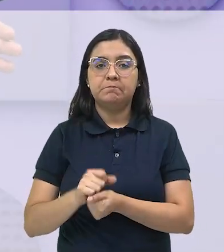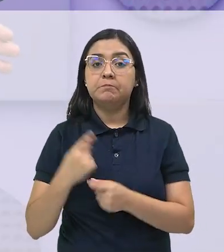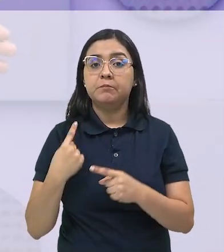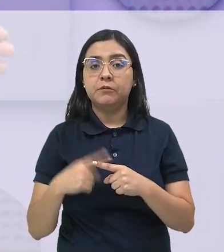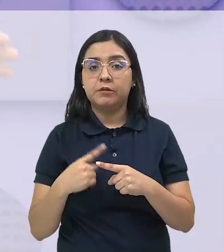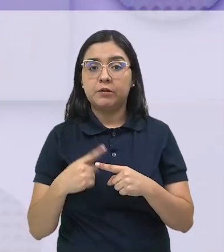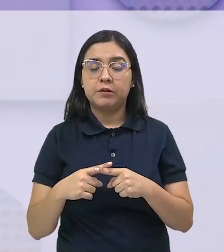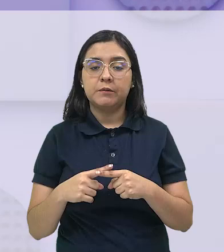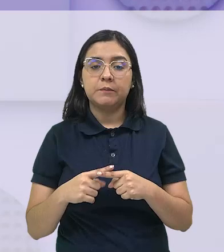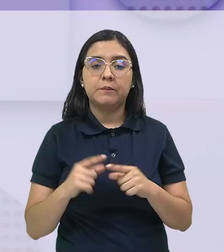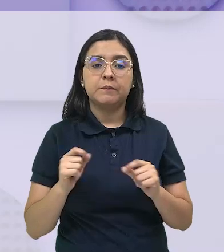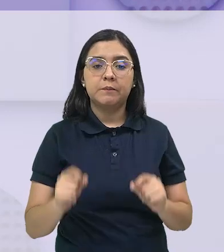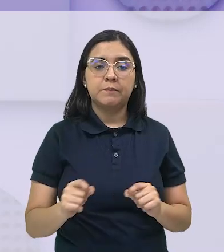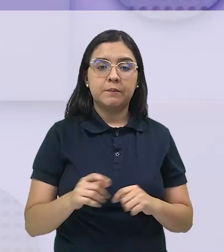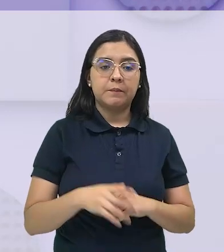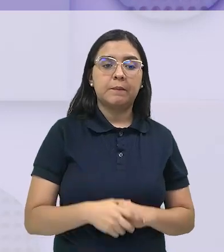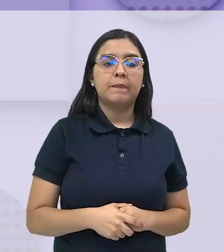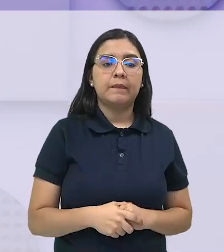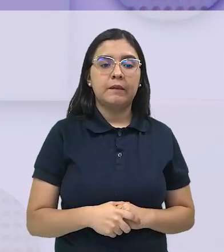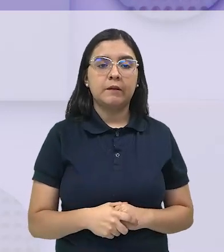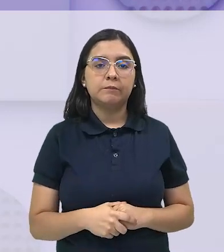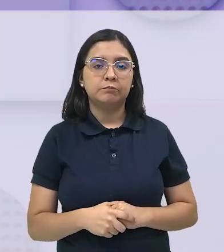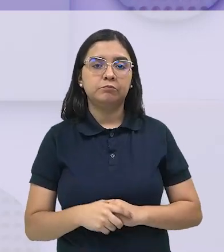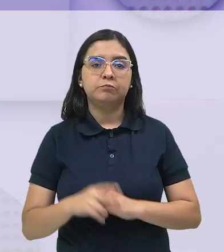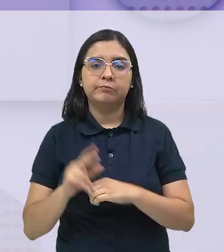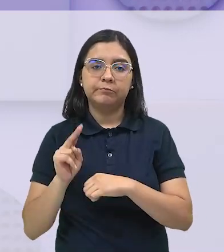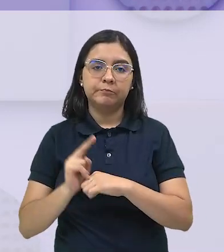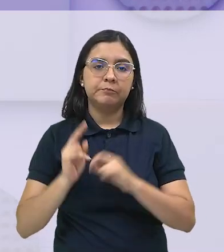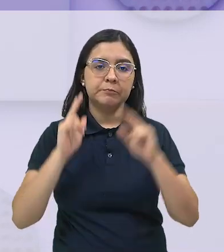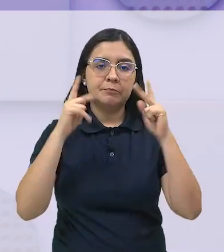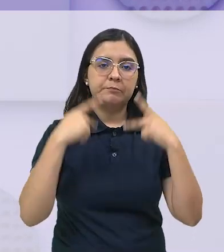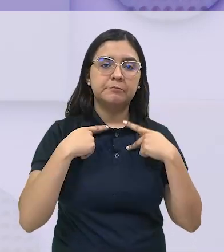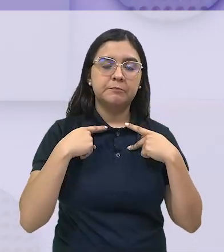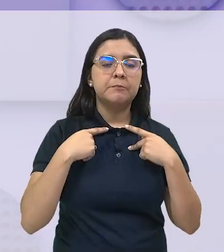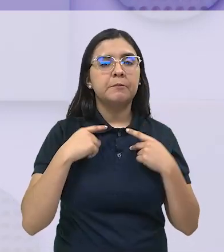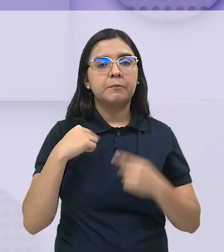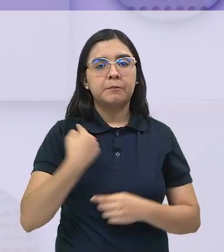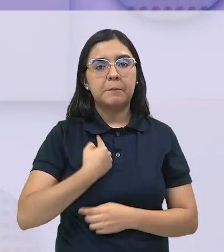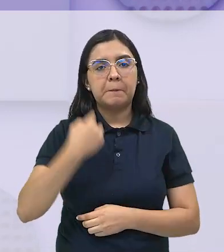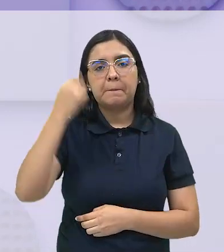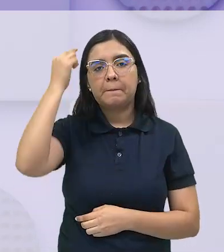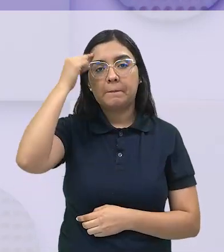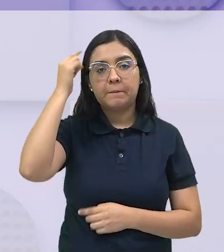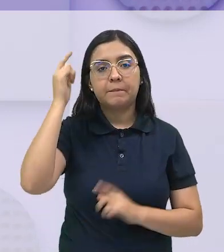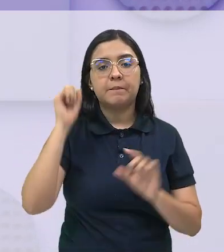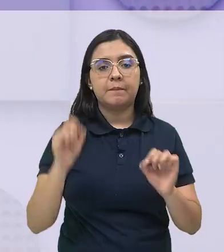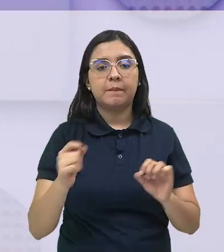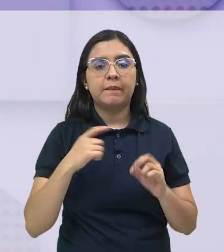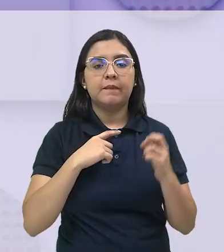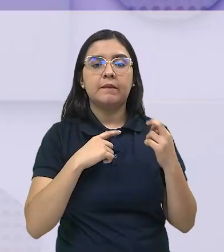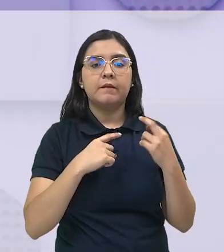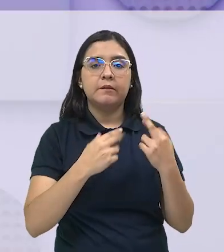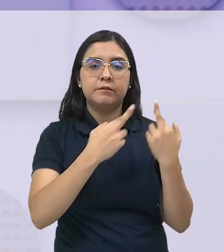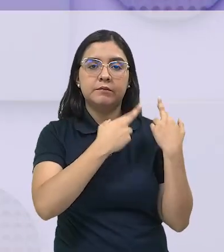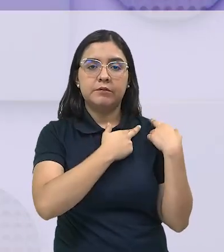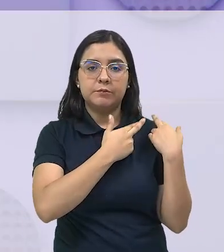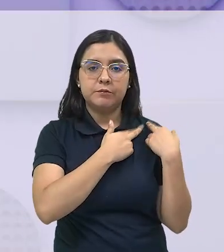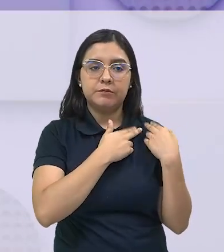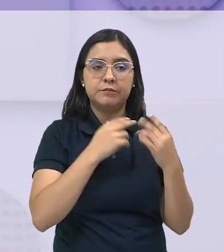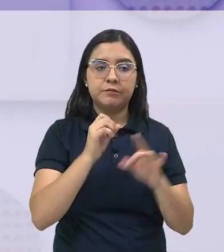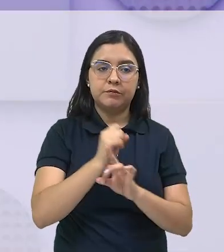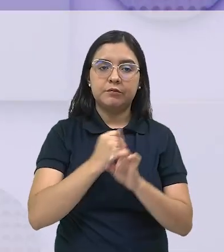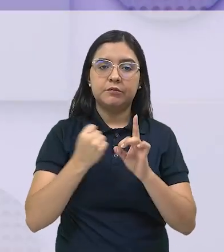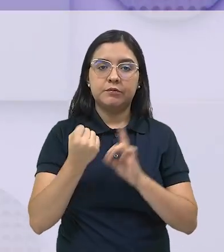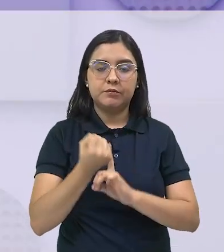planeta também denota o cuidado com o ser humano. E aqui nós podemos pensar também na responsabilidade social